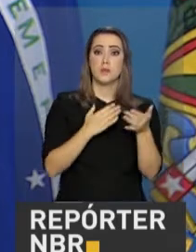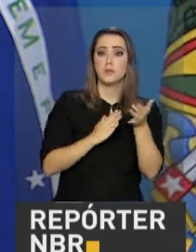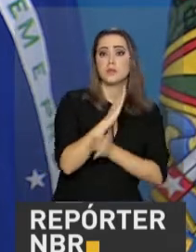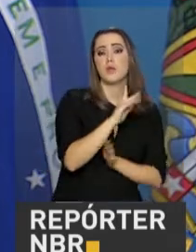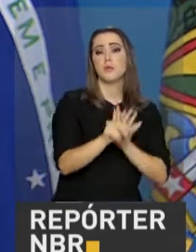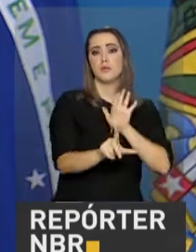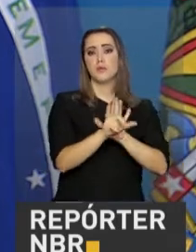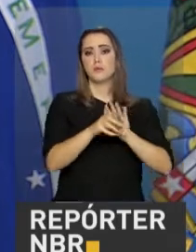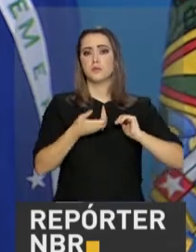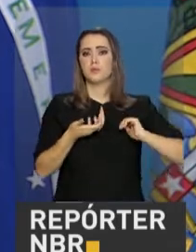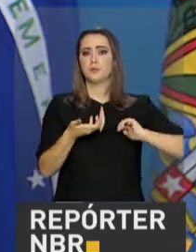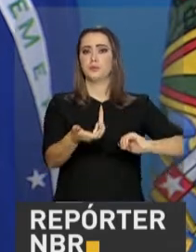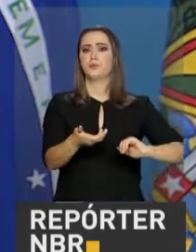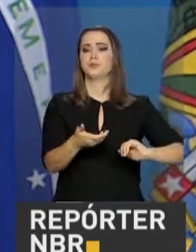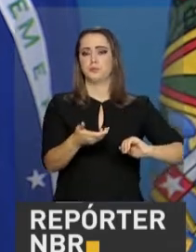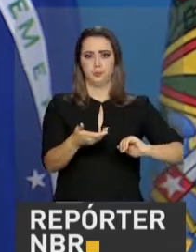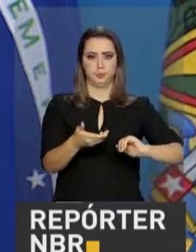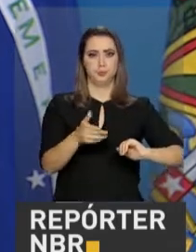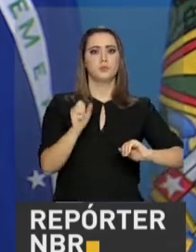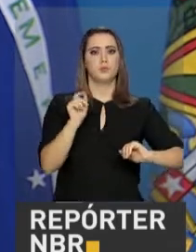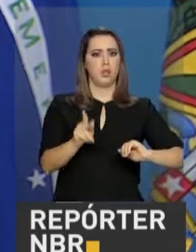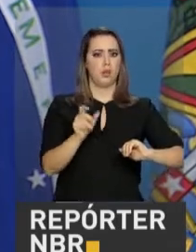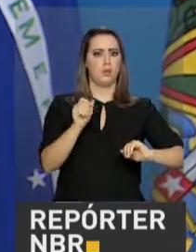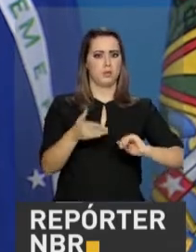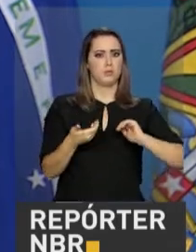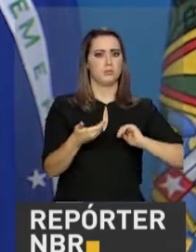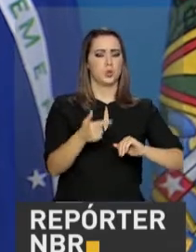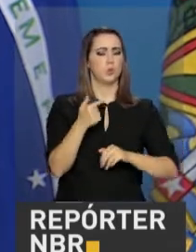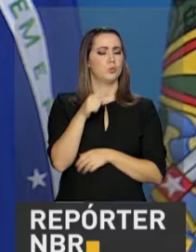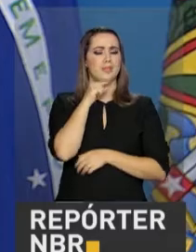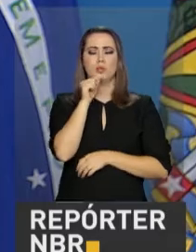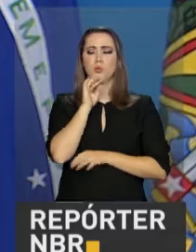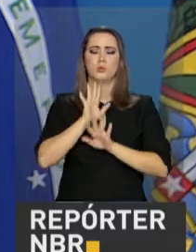a Previdência do Congresso Nacional. Não tem a menor dúvida disso.